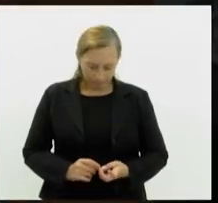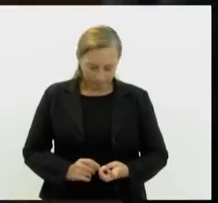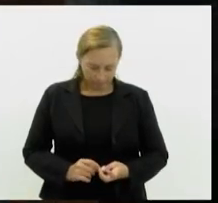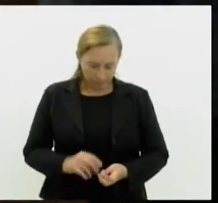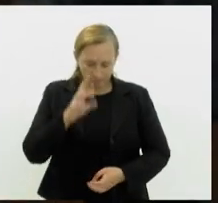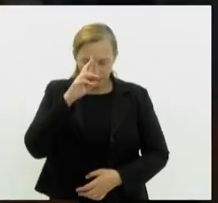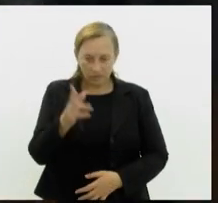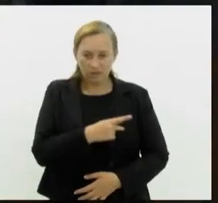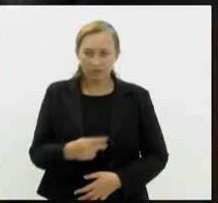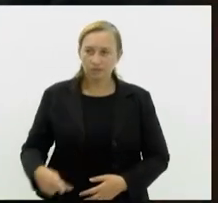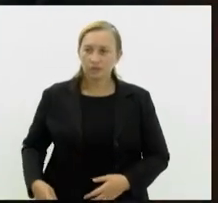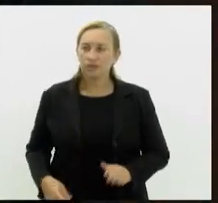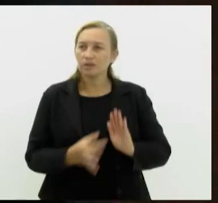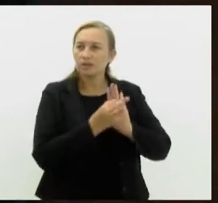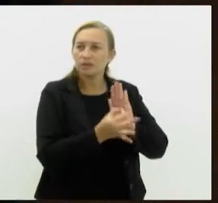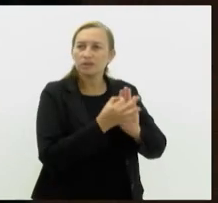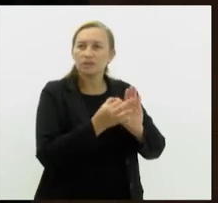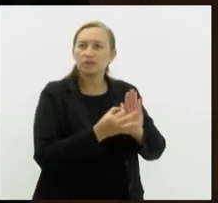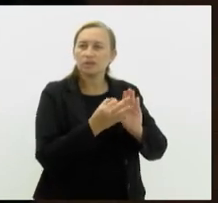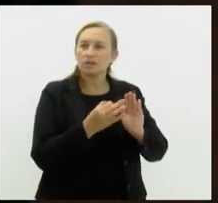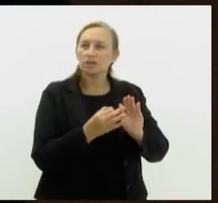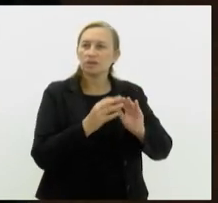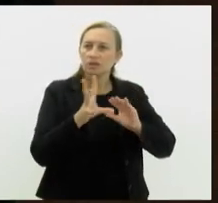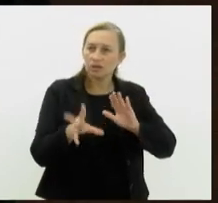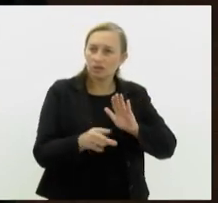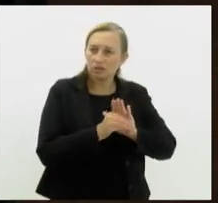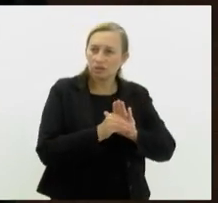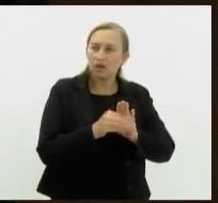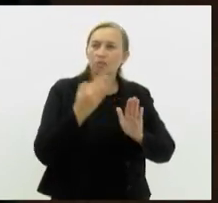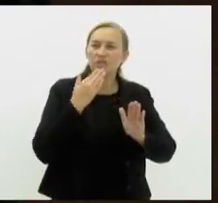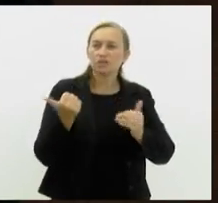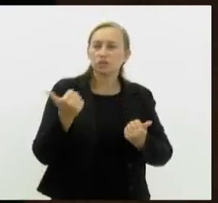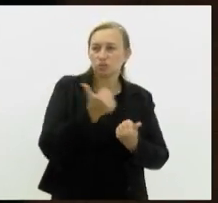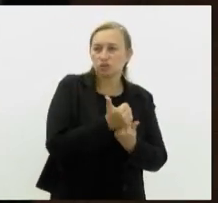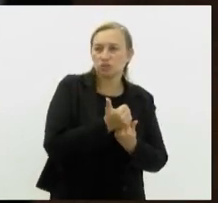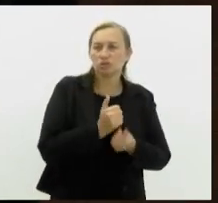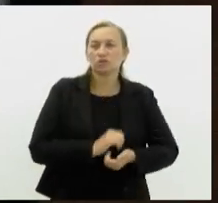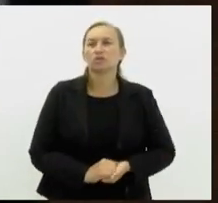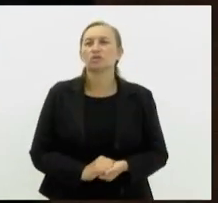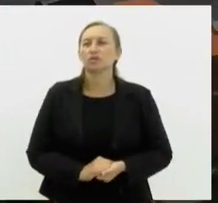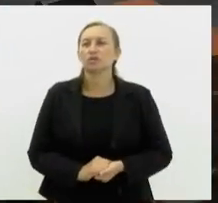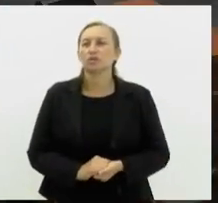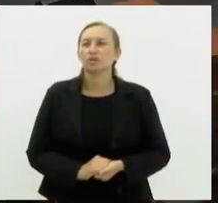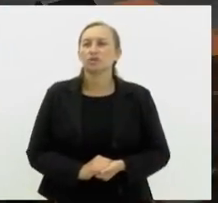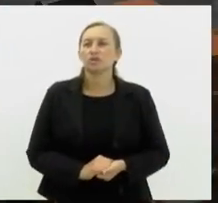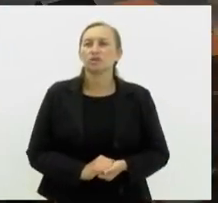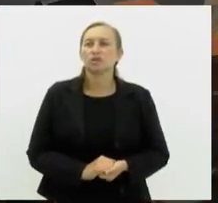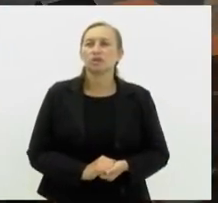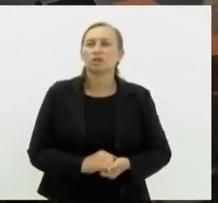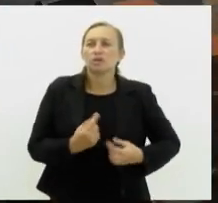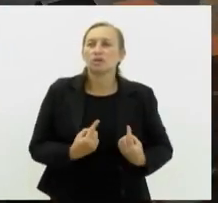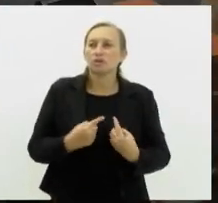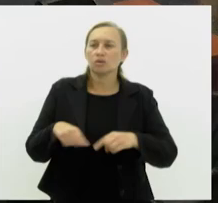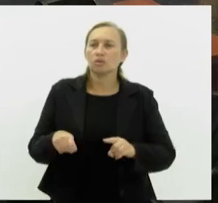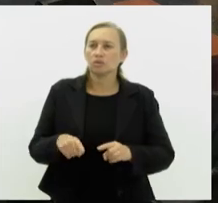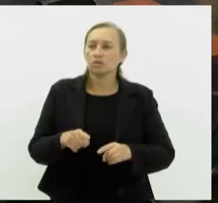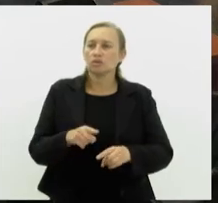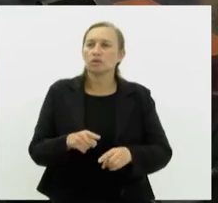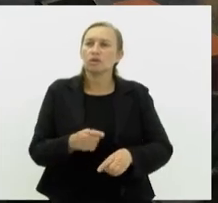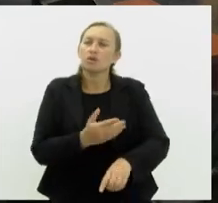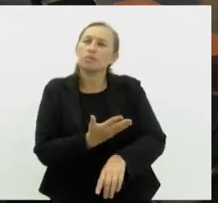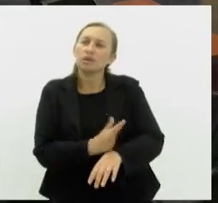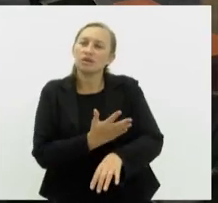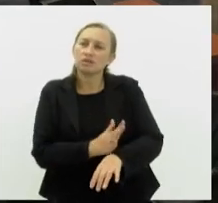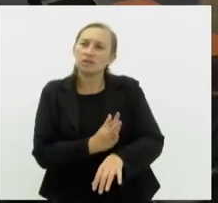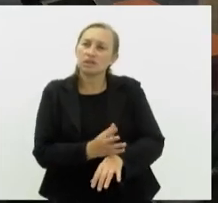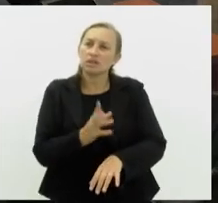Senhora presidente, parecer é pela constitucionalidade com emendas, concluindo por substitutivo. Pela Comissão de Combate às Discriminações, Preconceito de Raça,